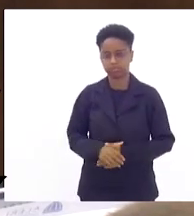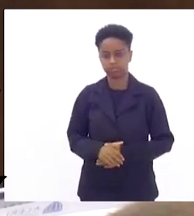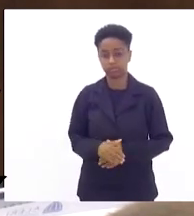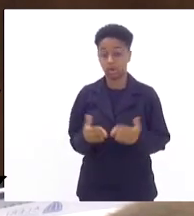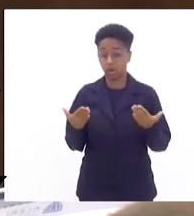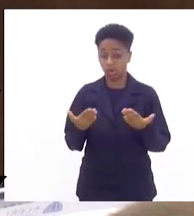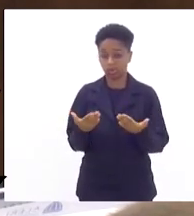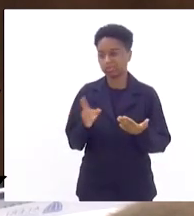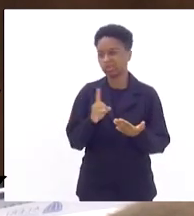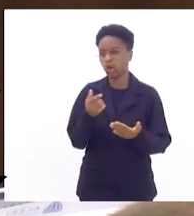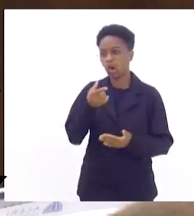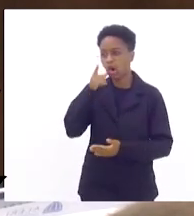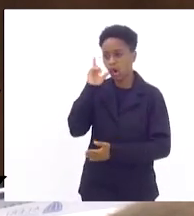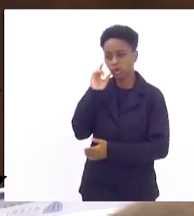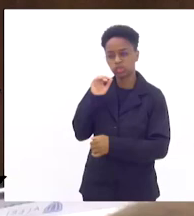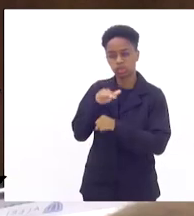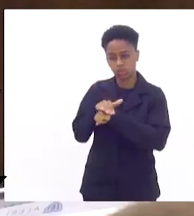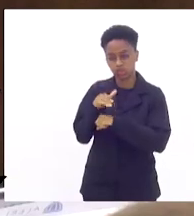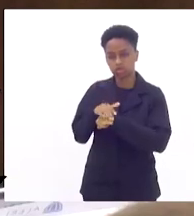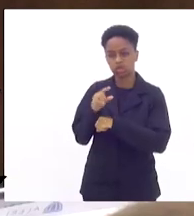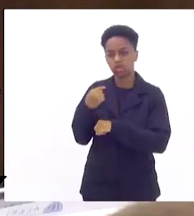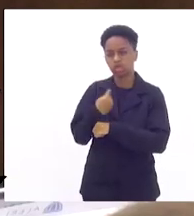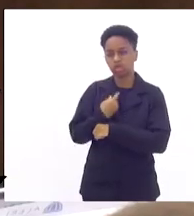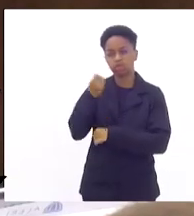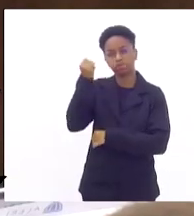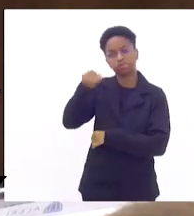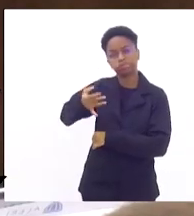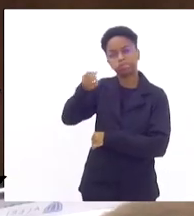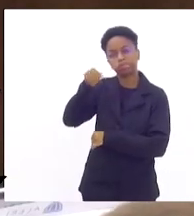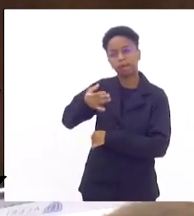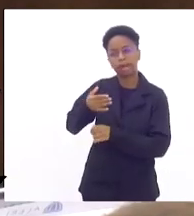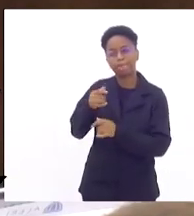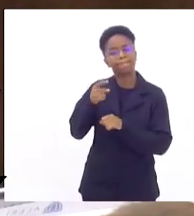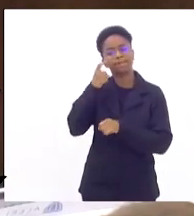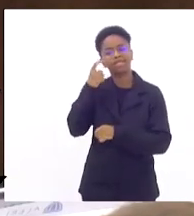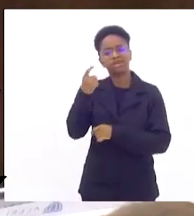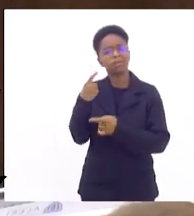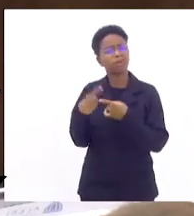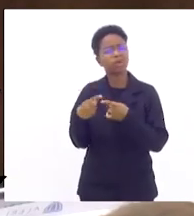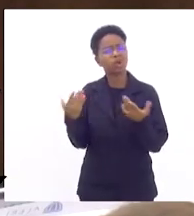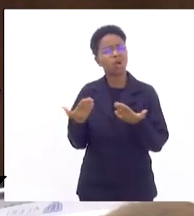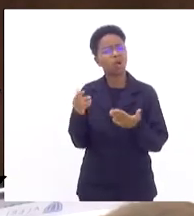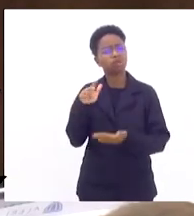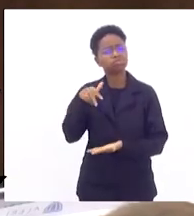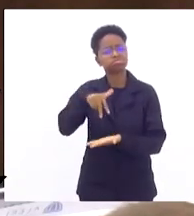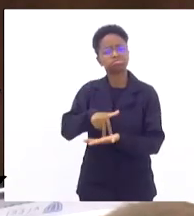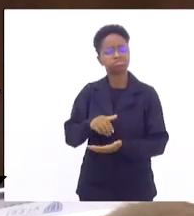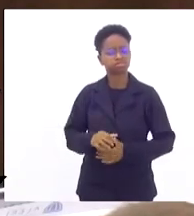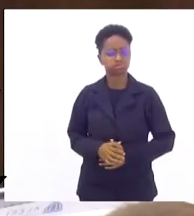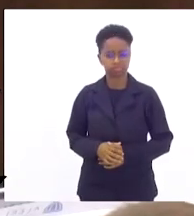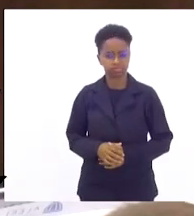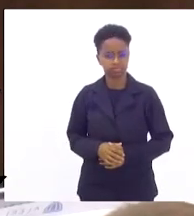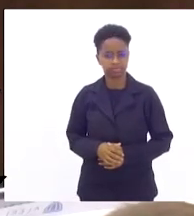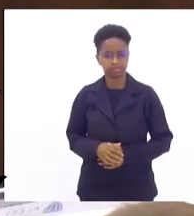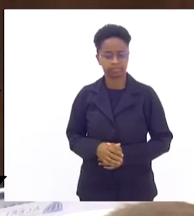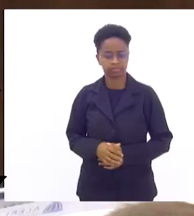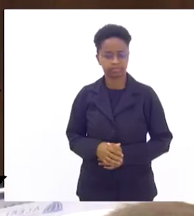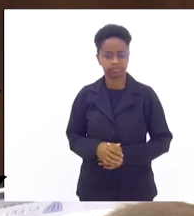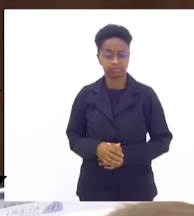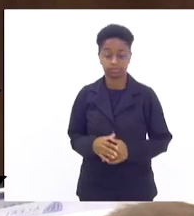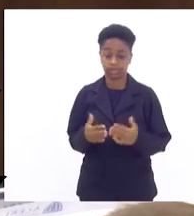Ontem à noite, a gente saiu bem tarde da empresa, a gente estava pensando sobre por que a gente está aqui hoje, né?